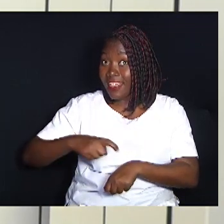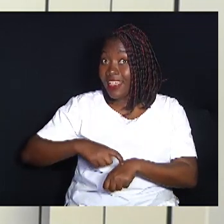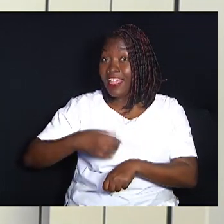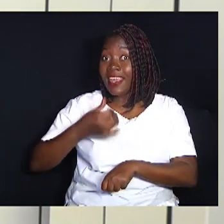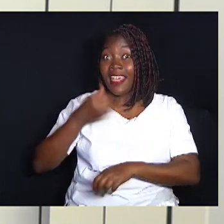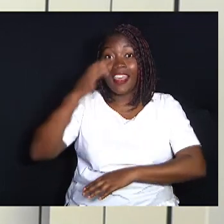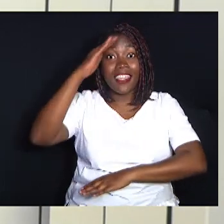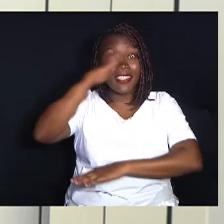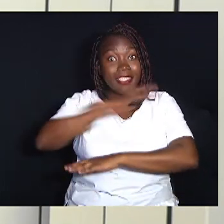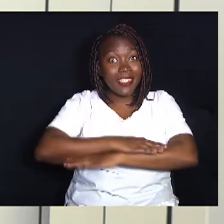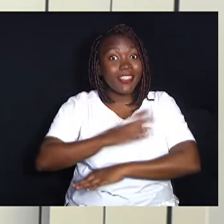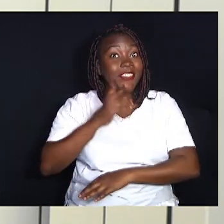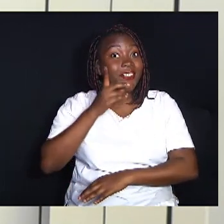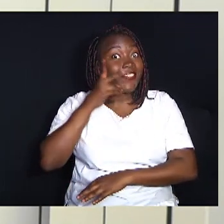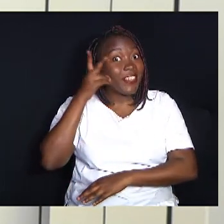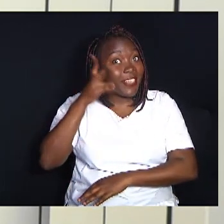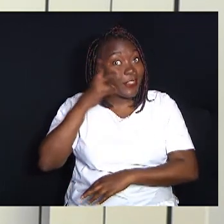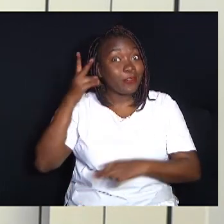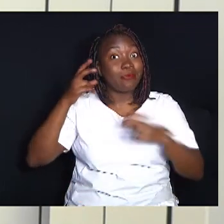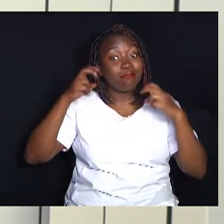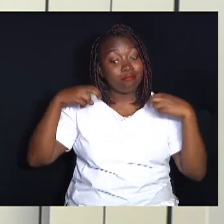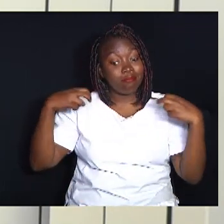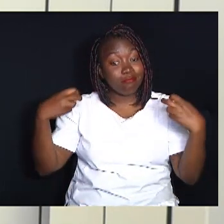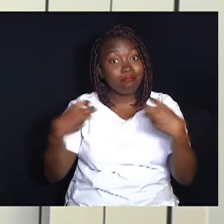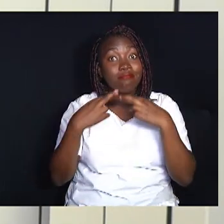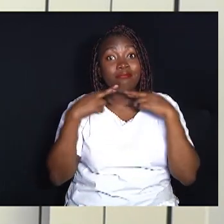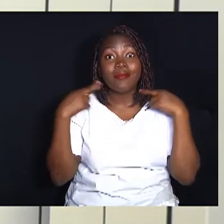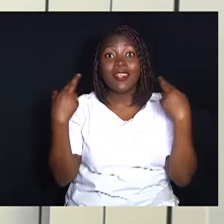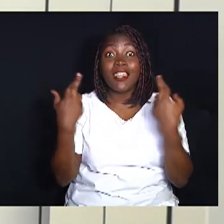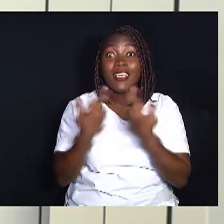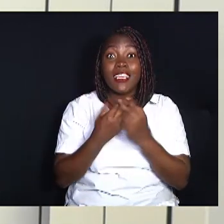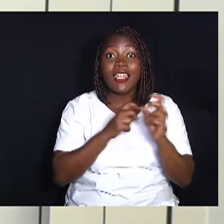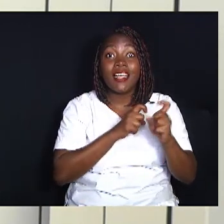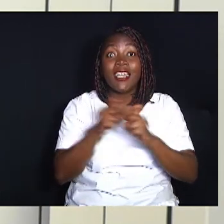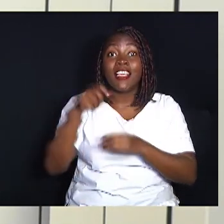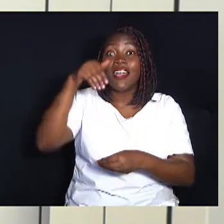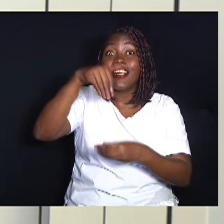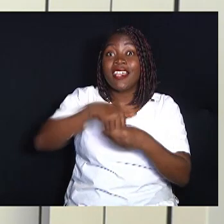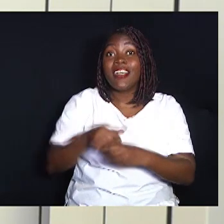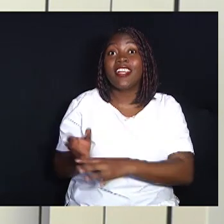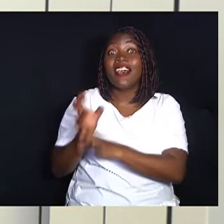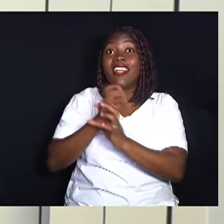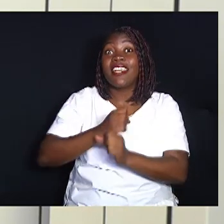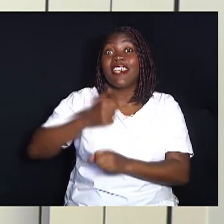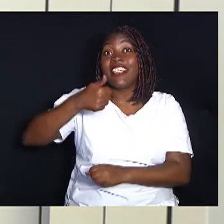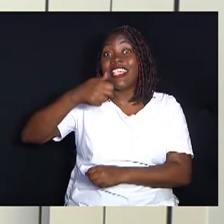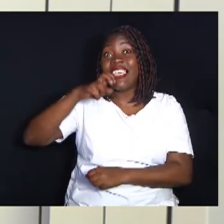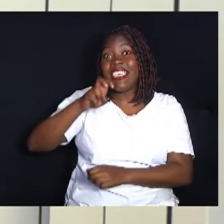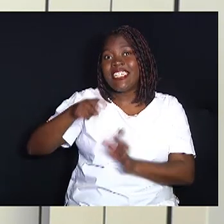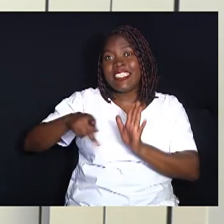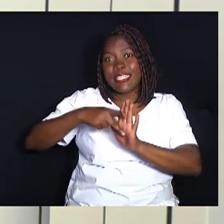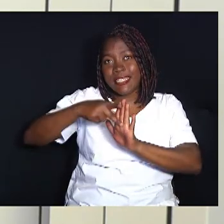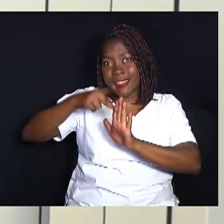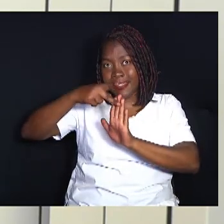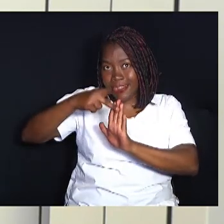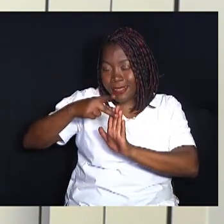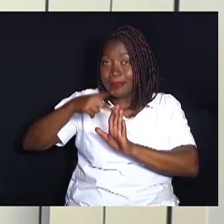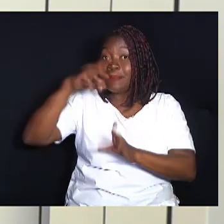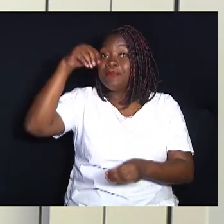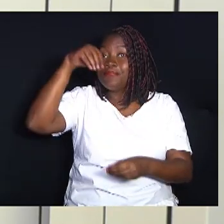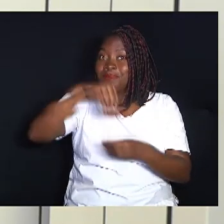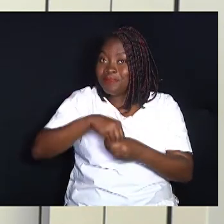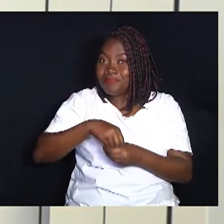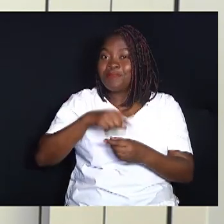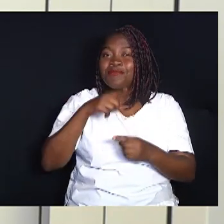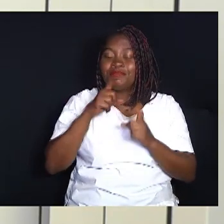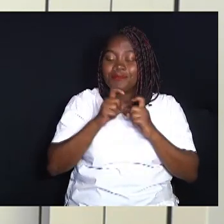tarde, os vereadores vão se reunir para discutir e votar 15 projetos. Entre eles está em votação